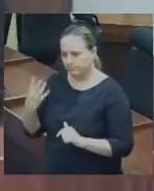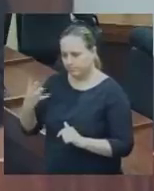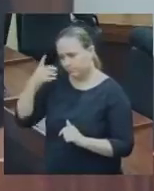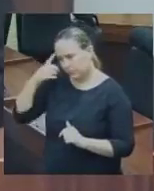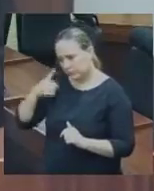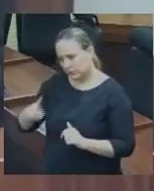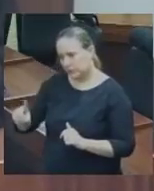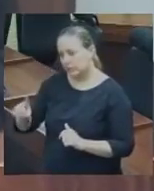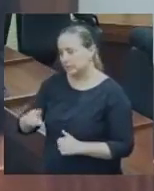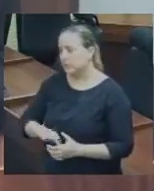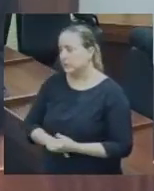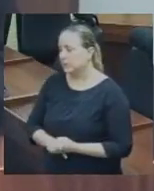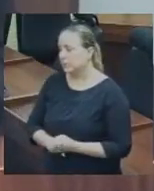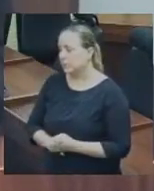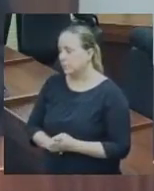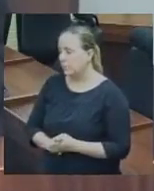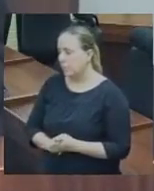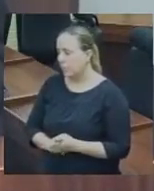dias